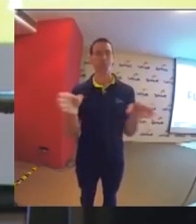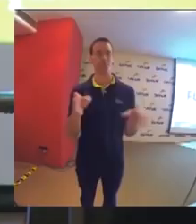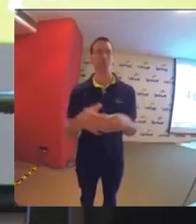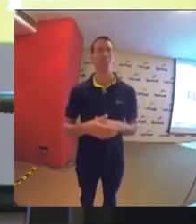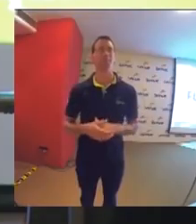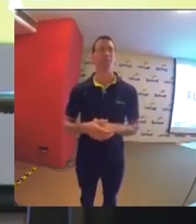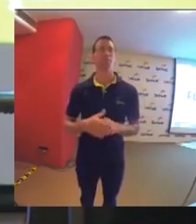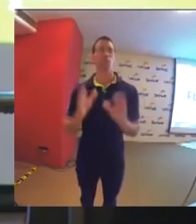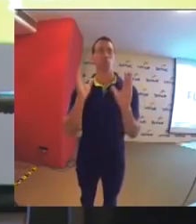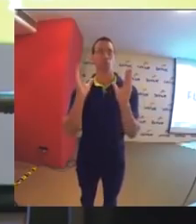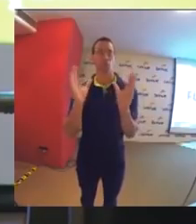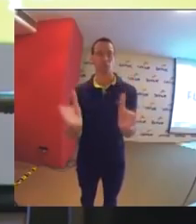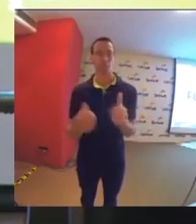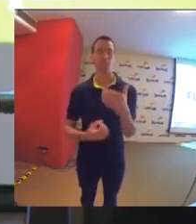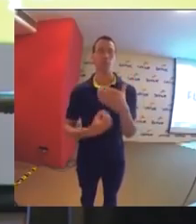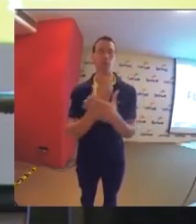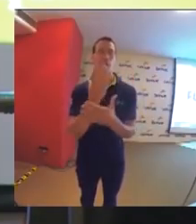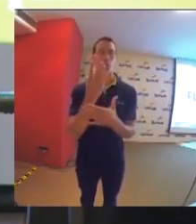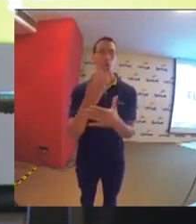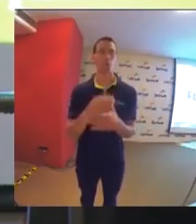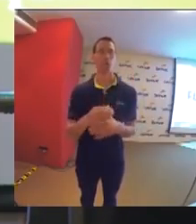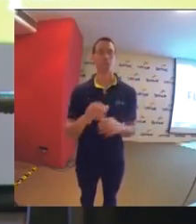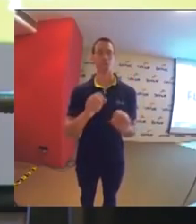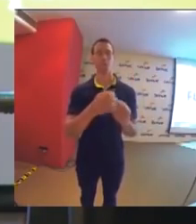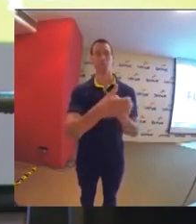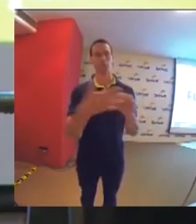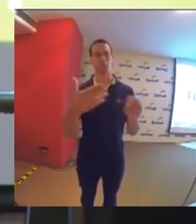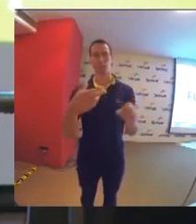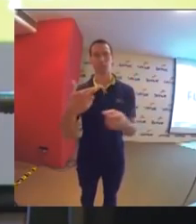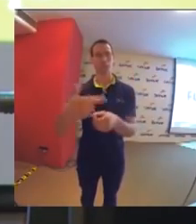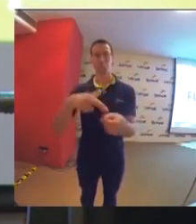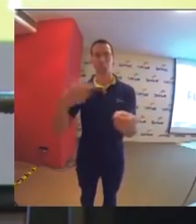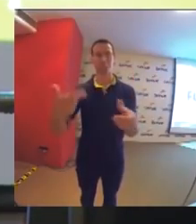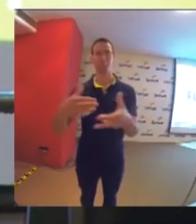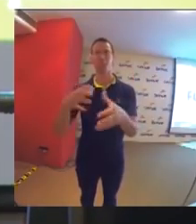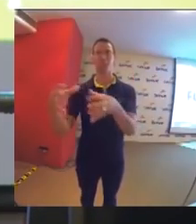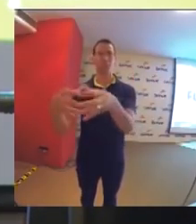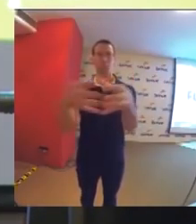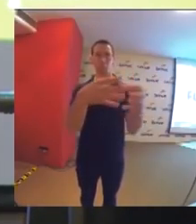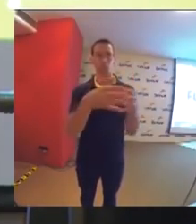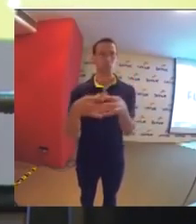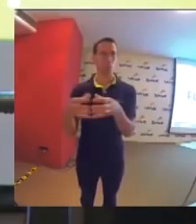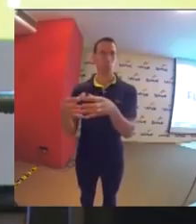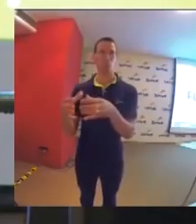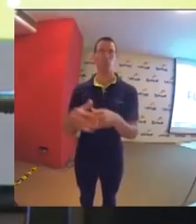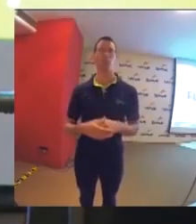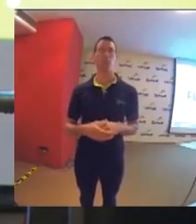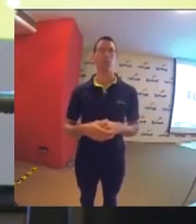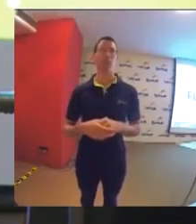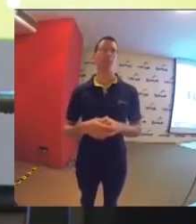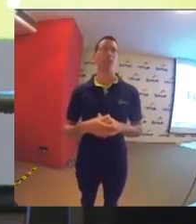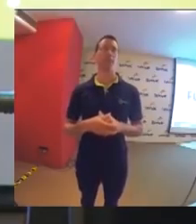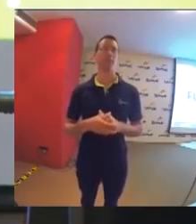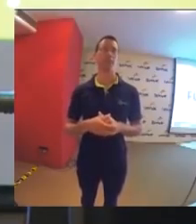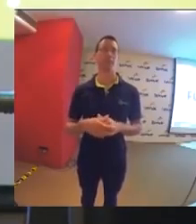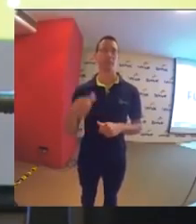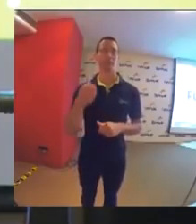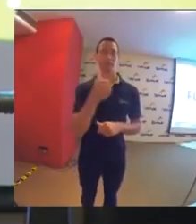criamos uma rede de núcleos. O Distrito Federal tem 655 instituições de